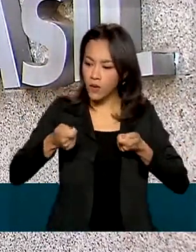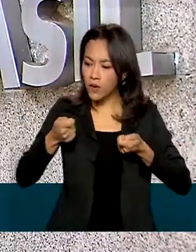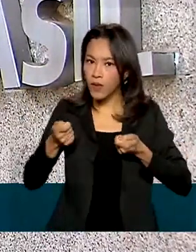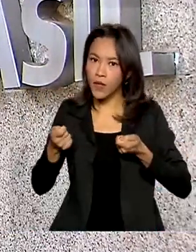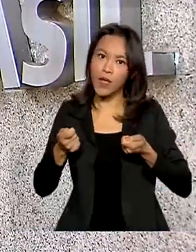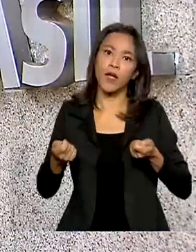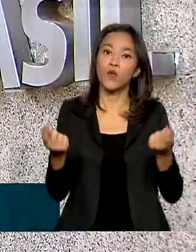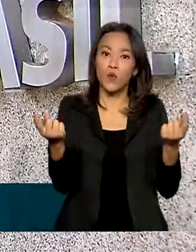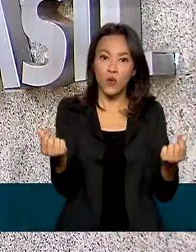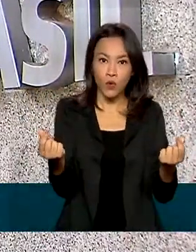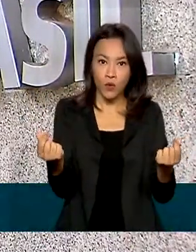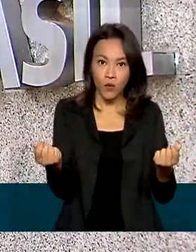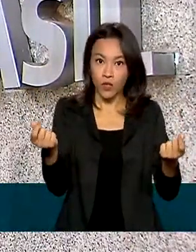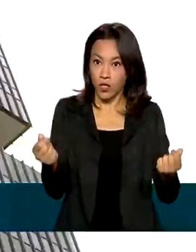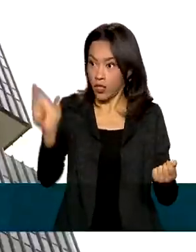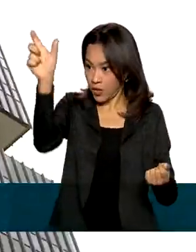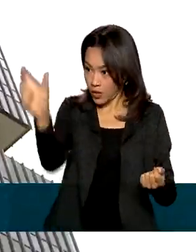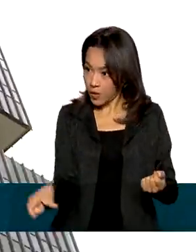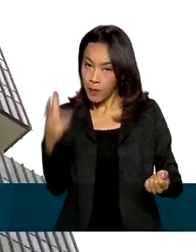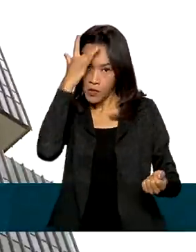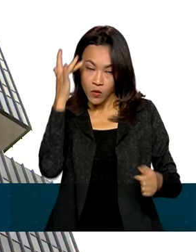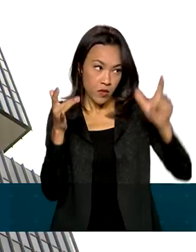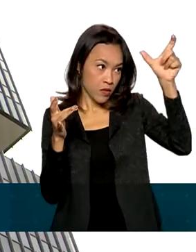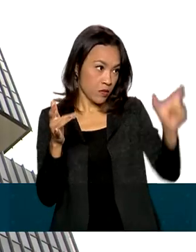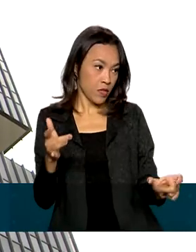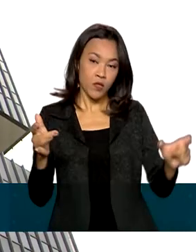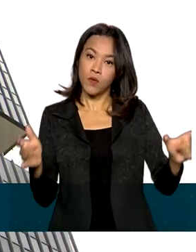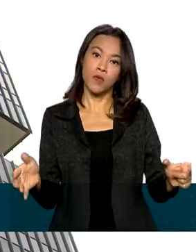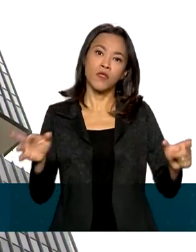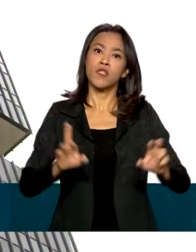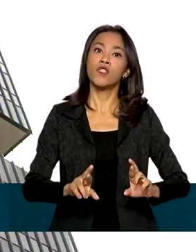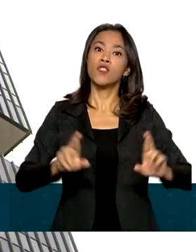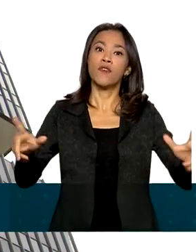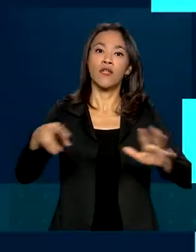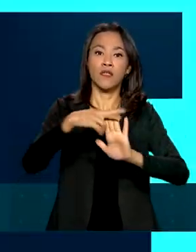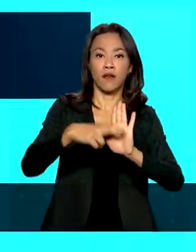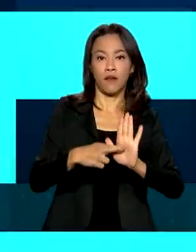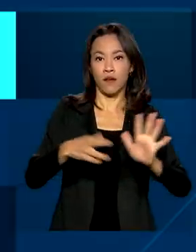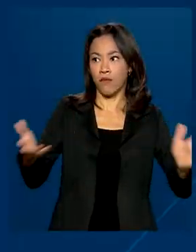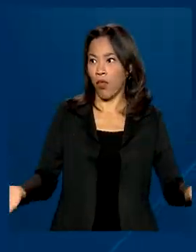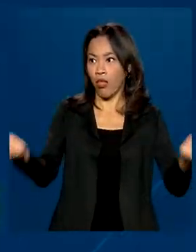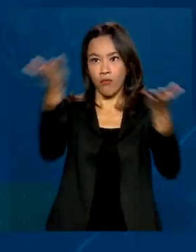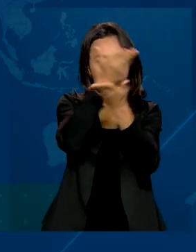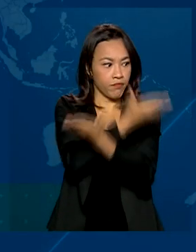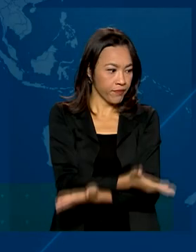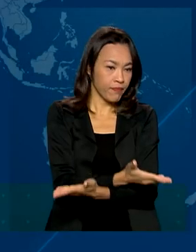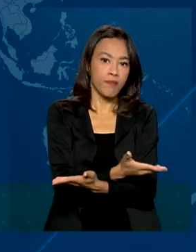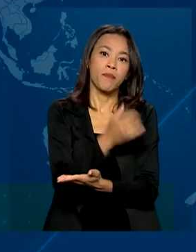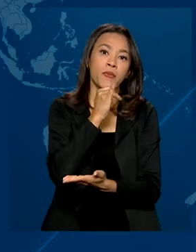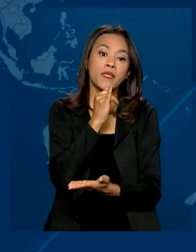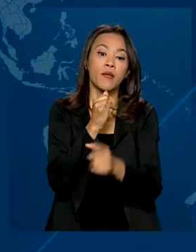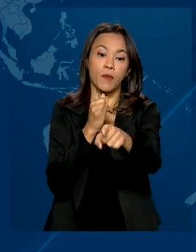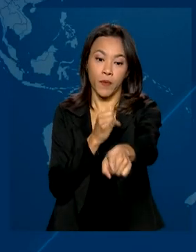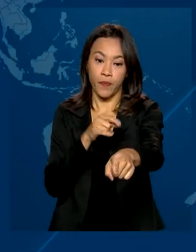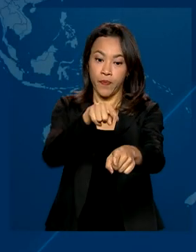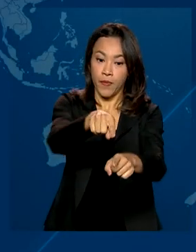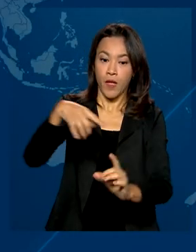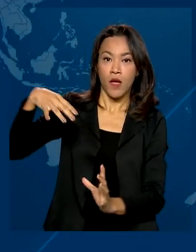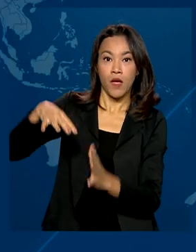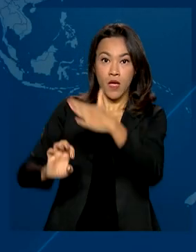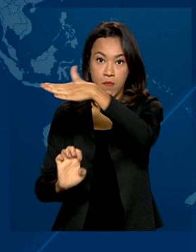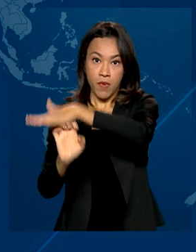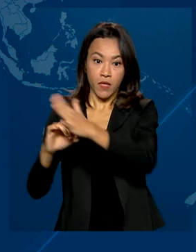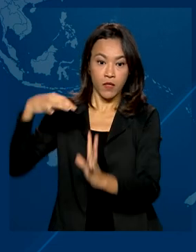às operações financeiras entre pessoas em diferentes regras tributárias. É quando multinacionais, por exemplo,